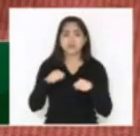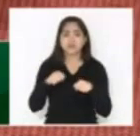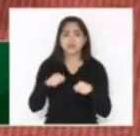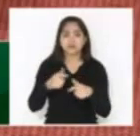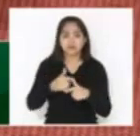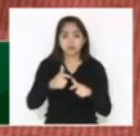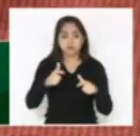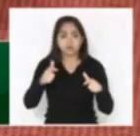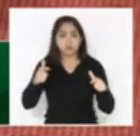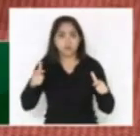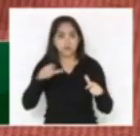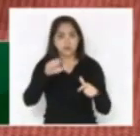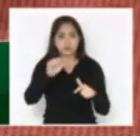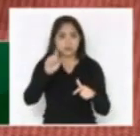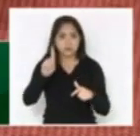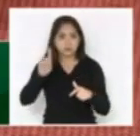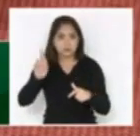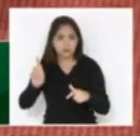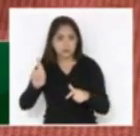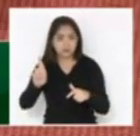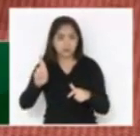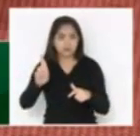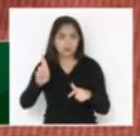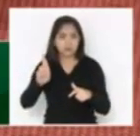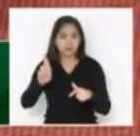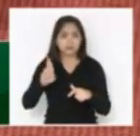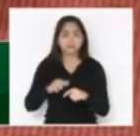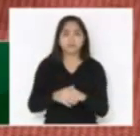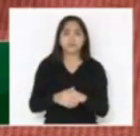mas compete ao governo do Estado